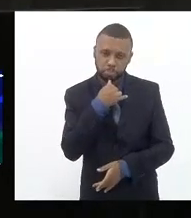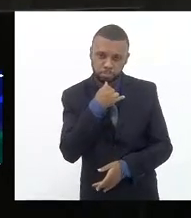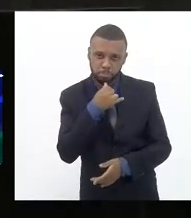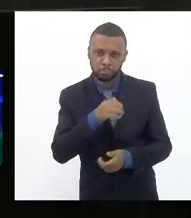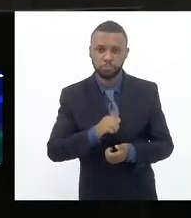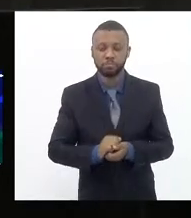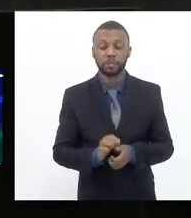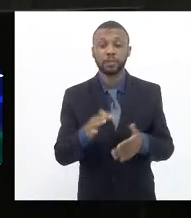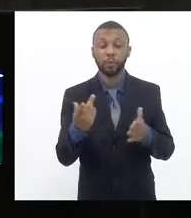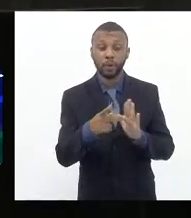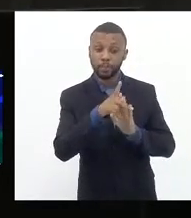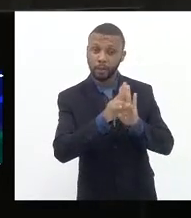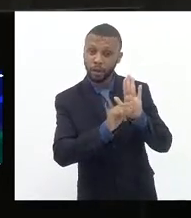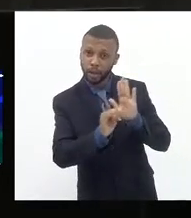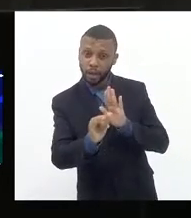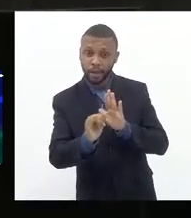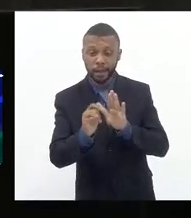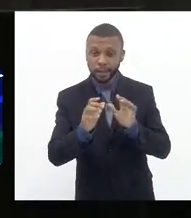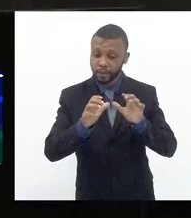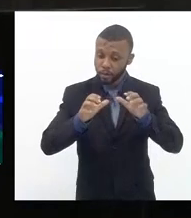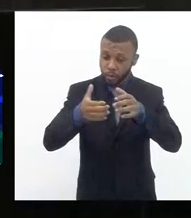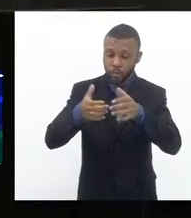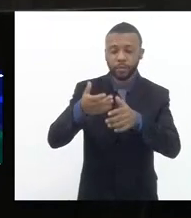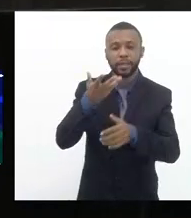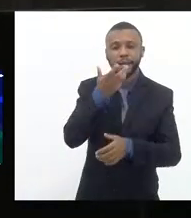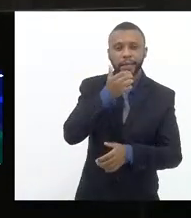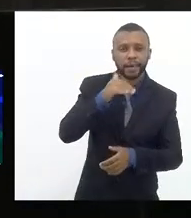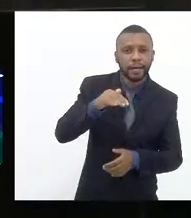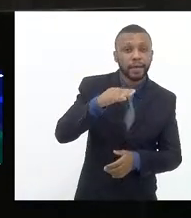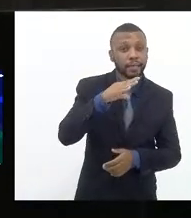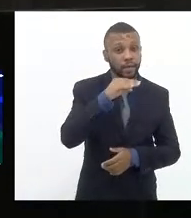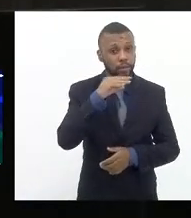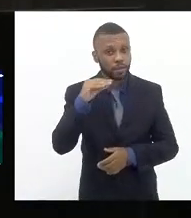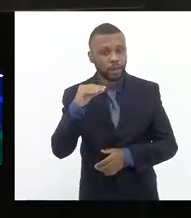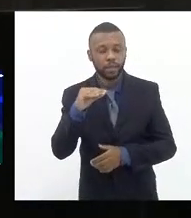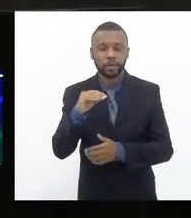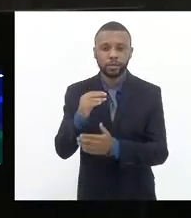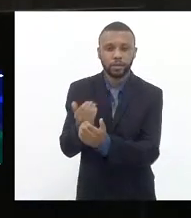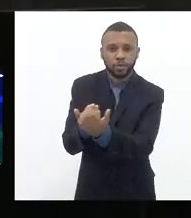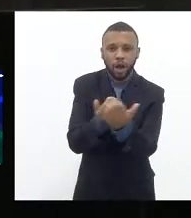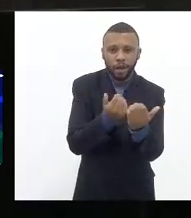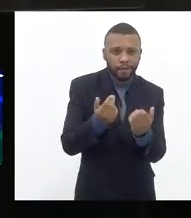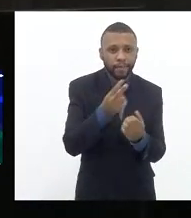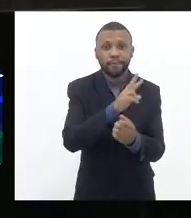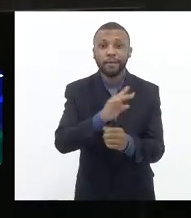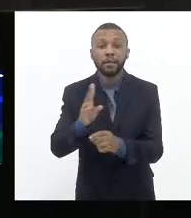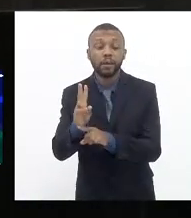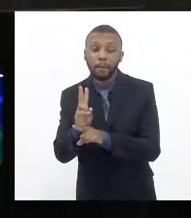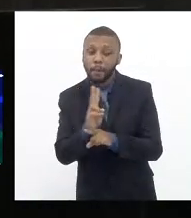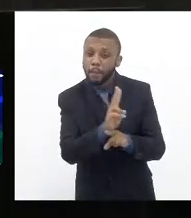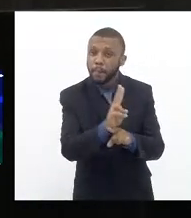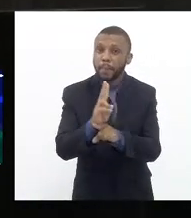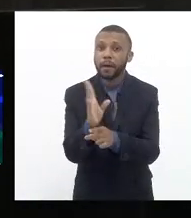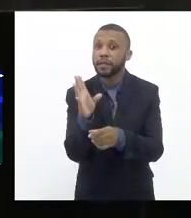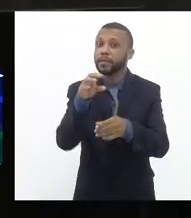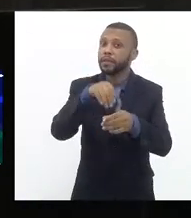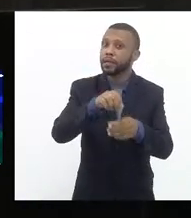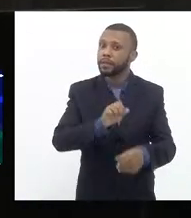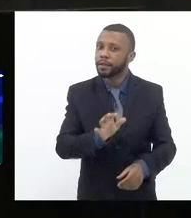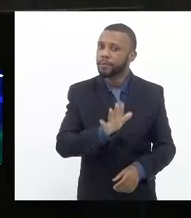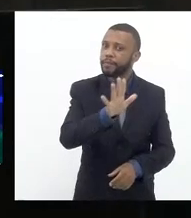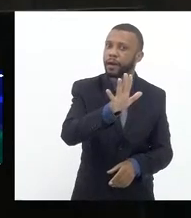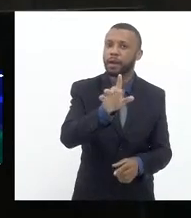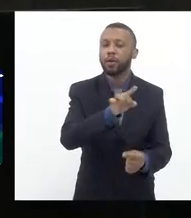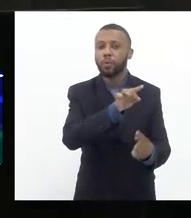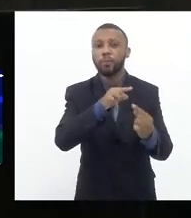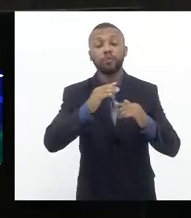essa lei, essa população de crianças, adolescentes e jovens será assistida na sua comunidade com